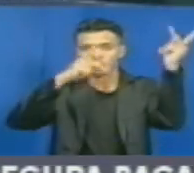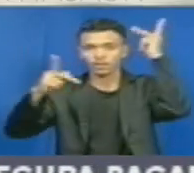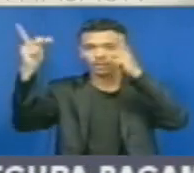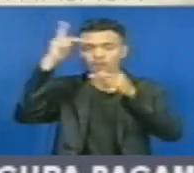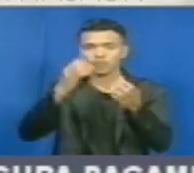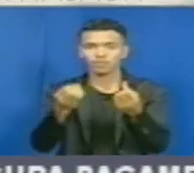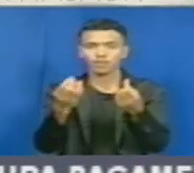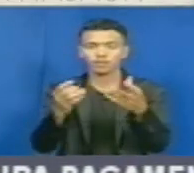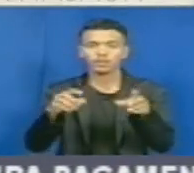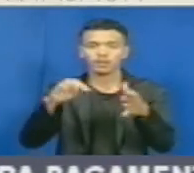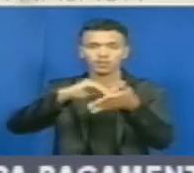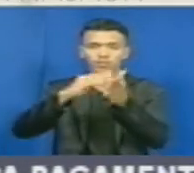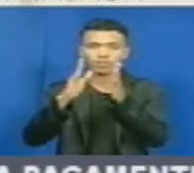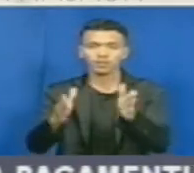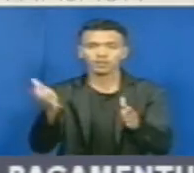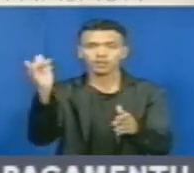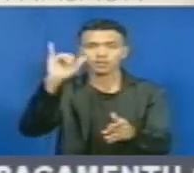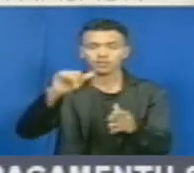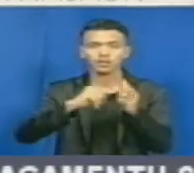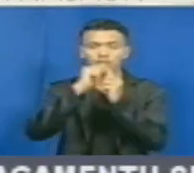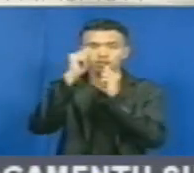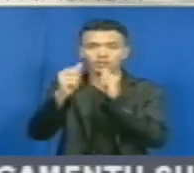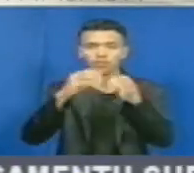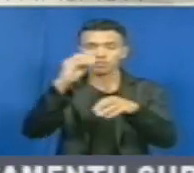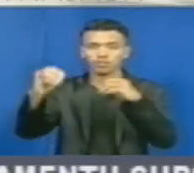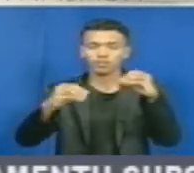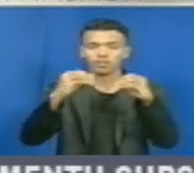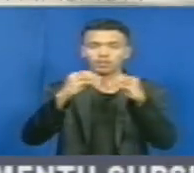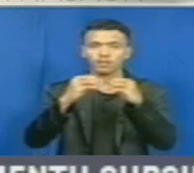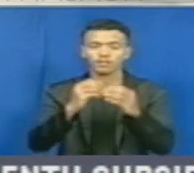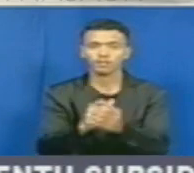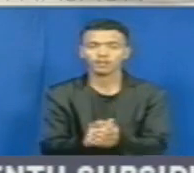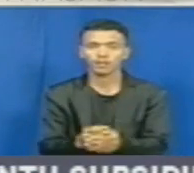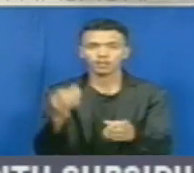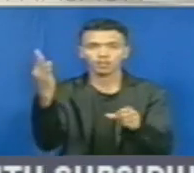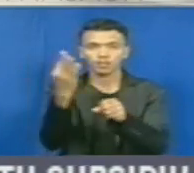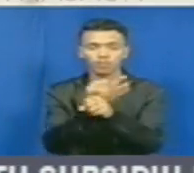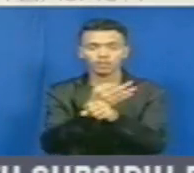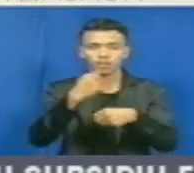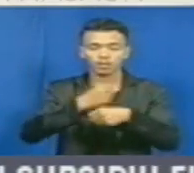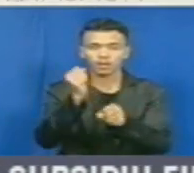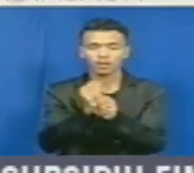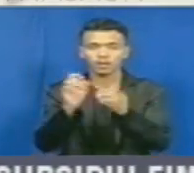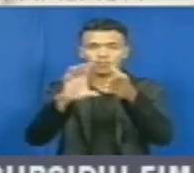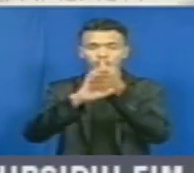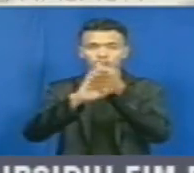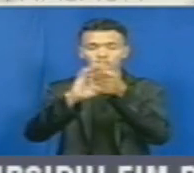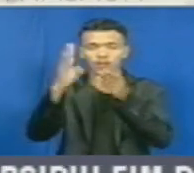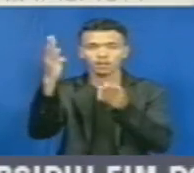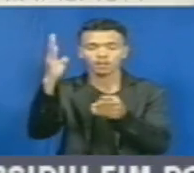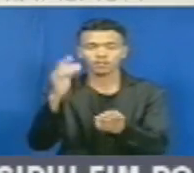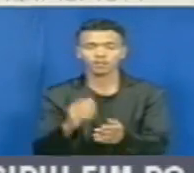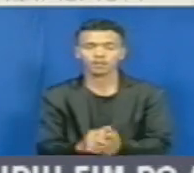derratou, Liliu Conobá, a recenseamento ou atualização do cartão eleitoral. E o cartão eleitoral,